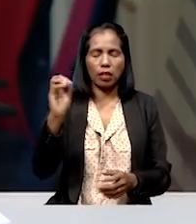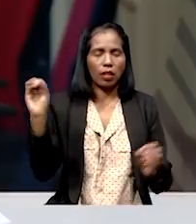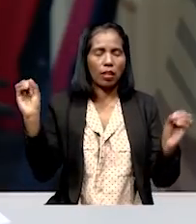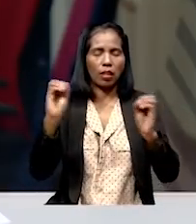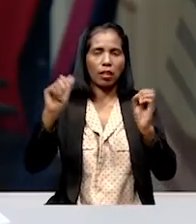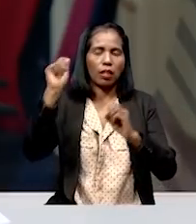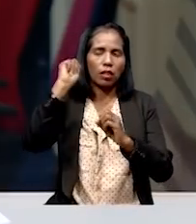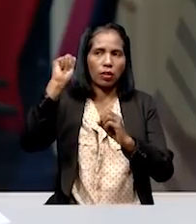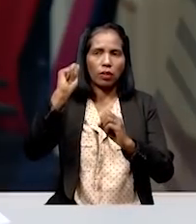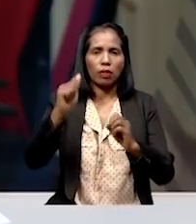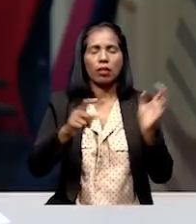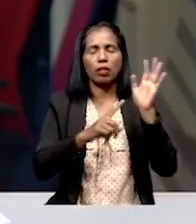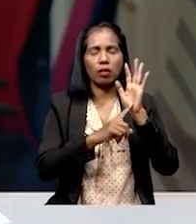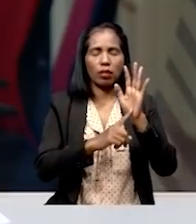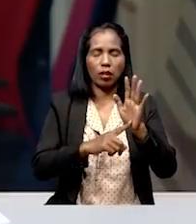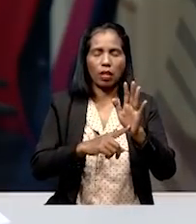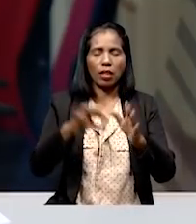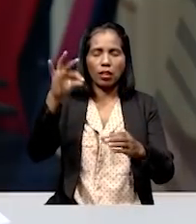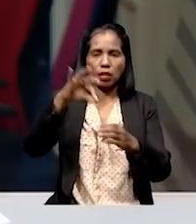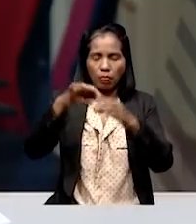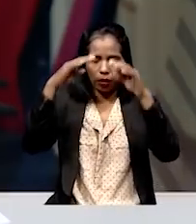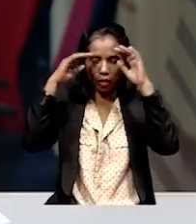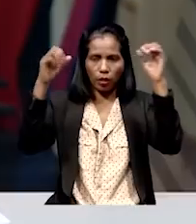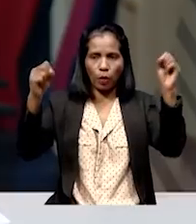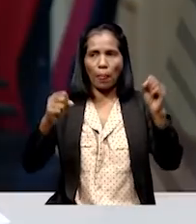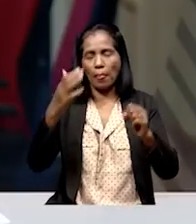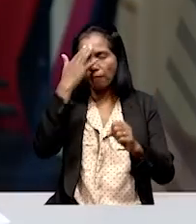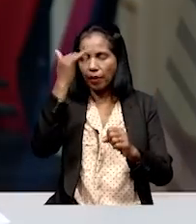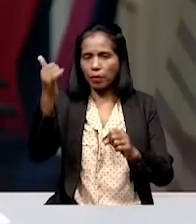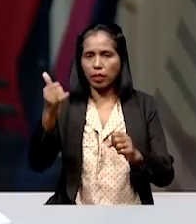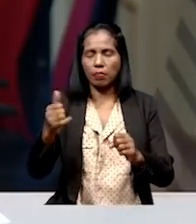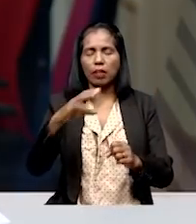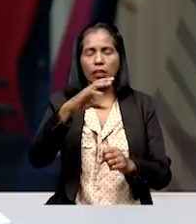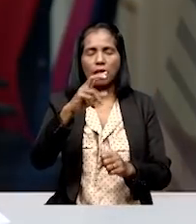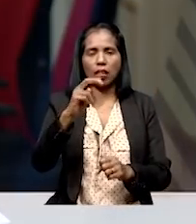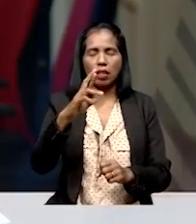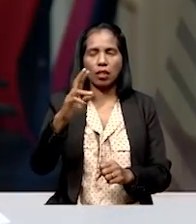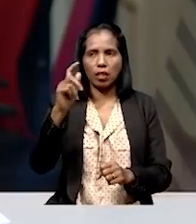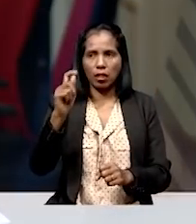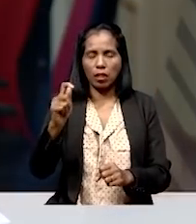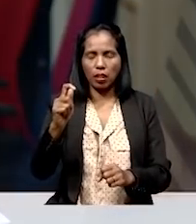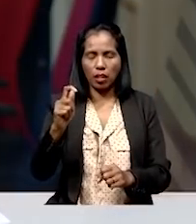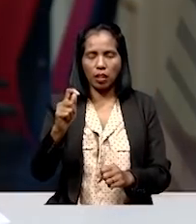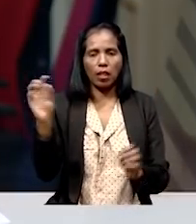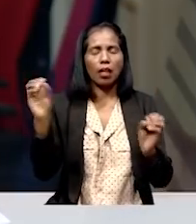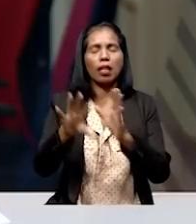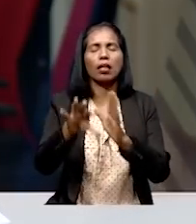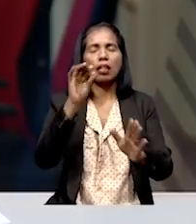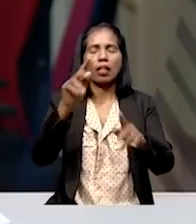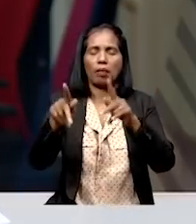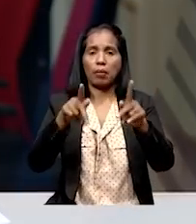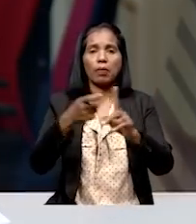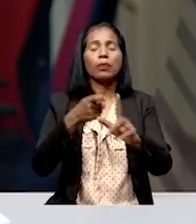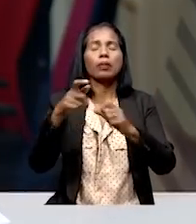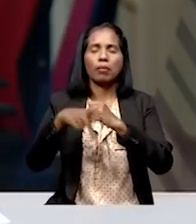rástica para a competição em eleição presidencial. Estamos em Rua, em que e candidatura rástica. Estamos em Rua,